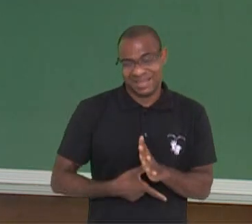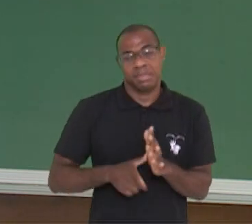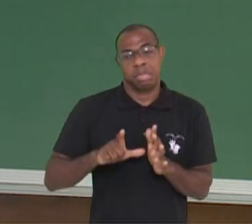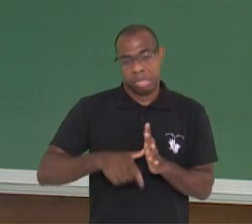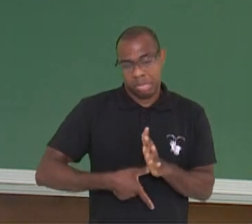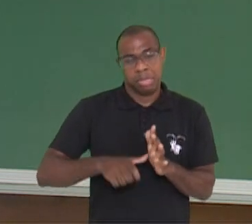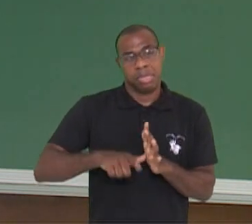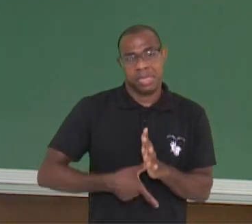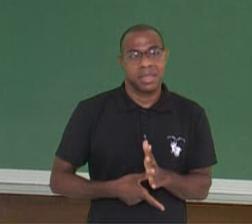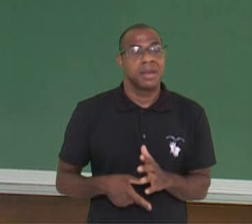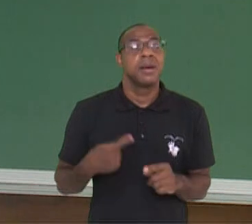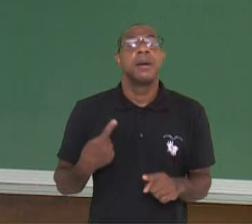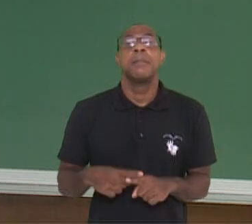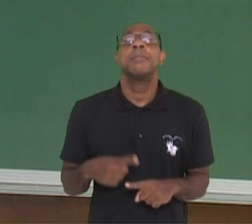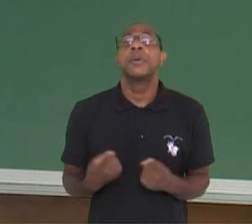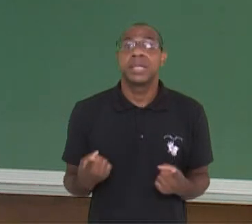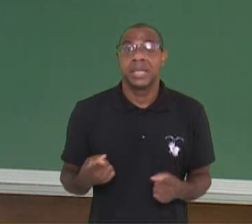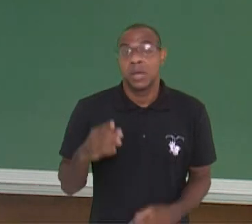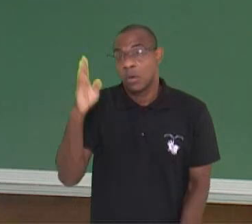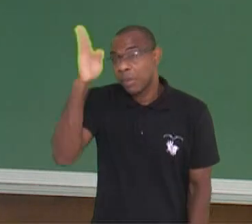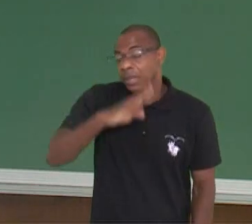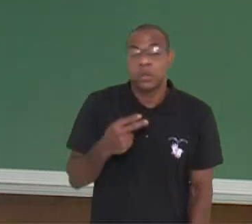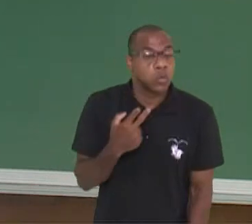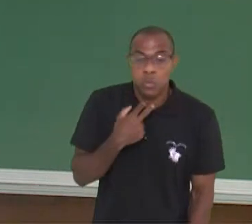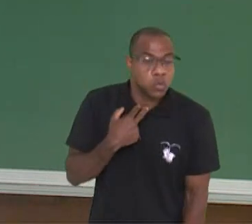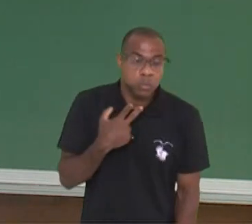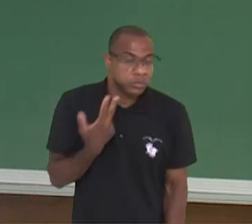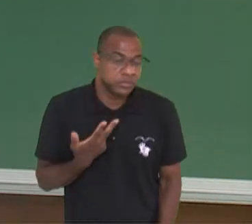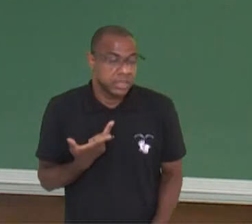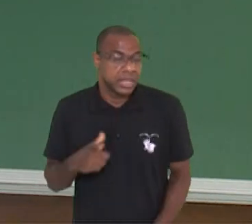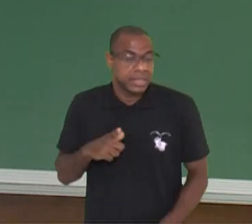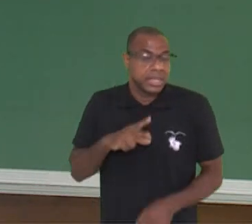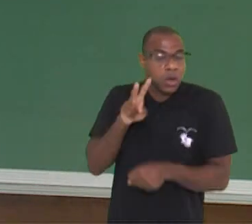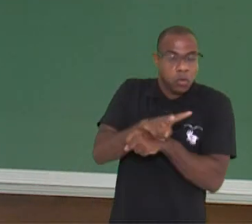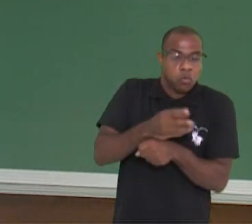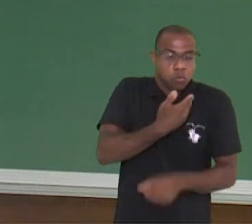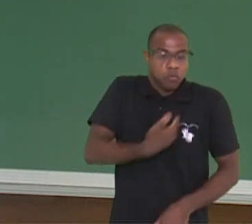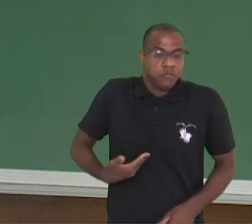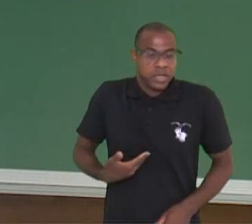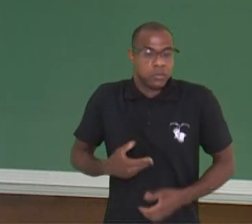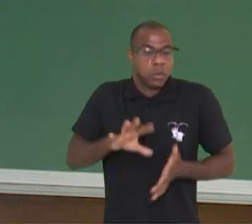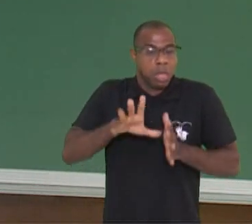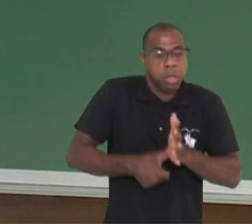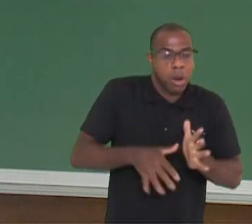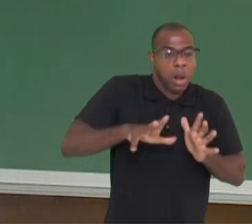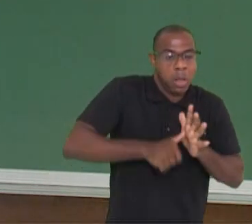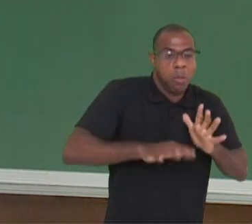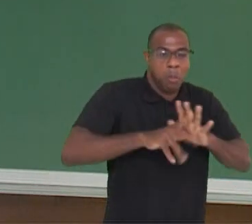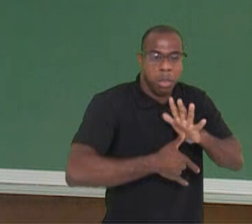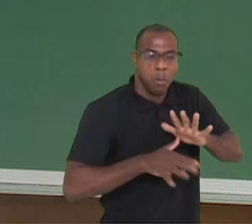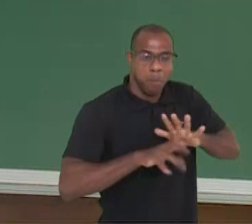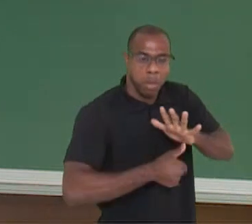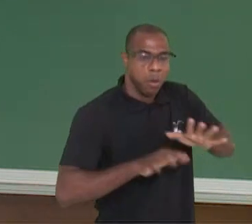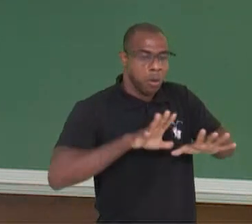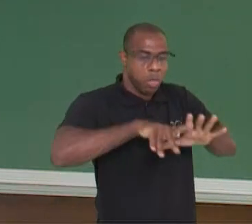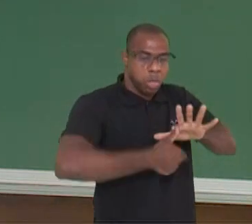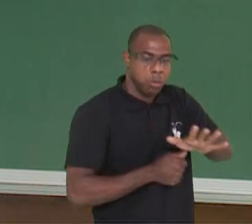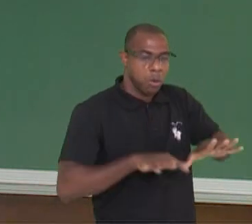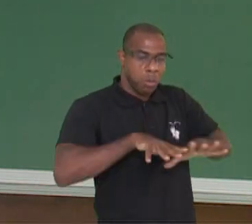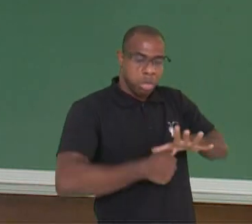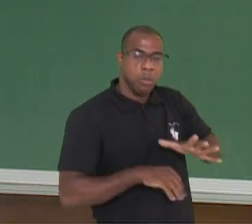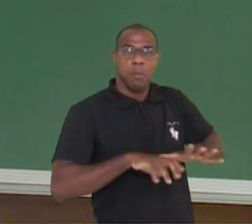Brasil não poderia ficar na mão dos corruptos políticos civis. Então, os militares, com maior grau